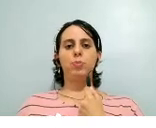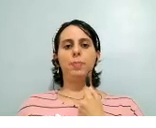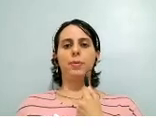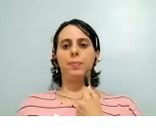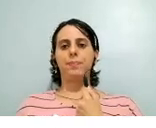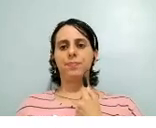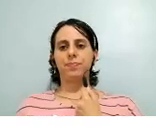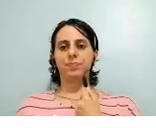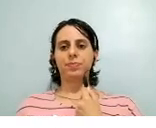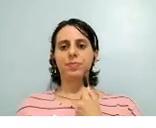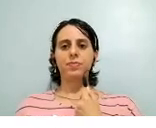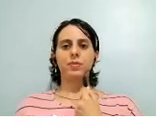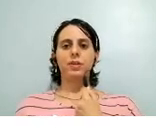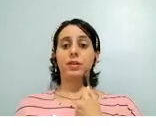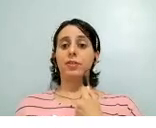lenço de papel.